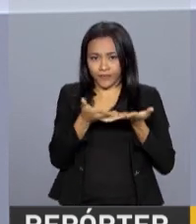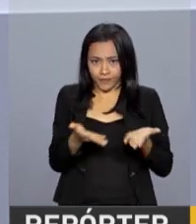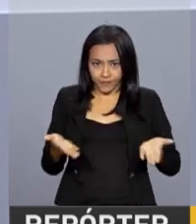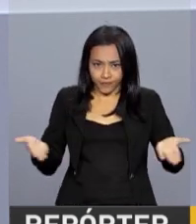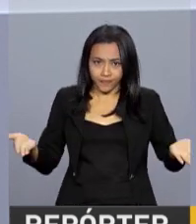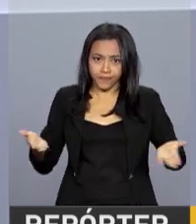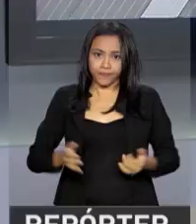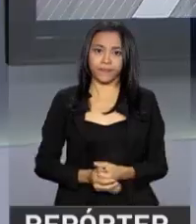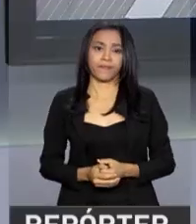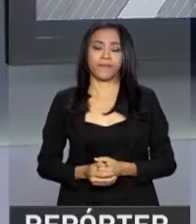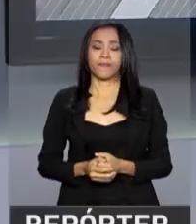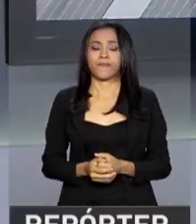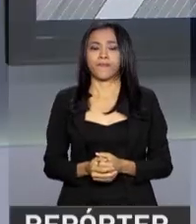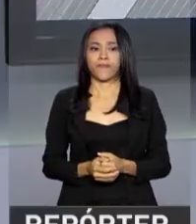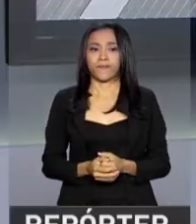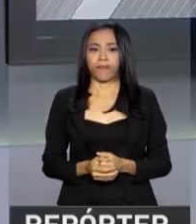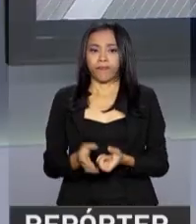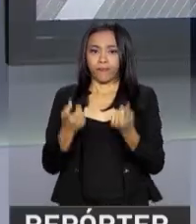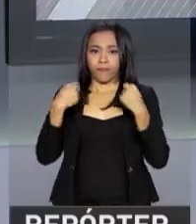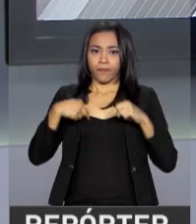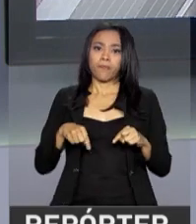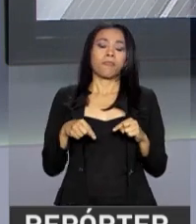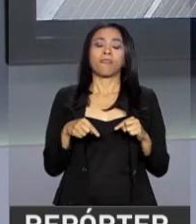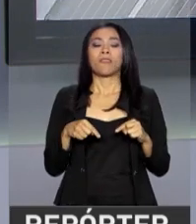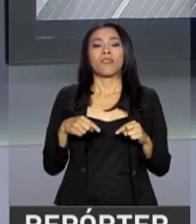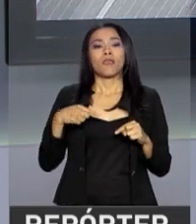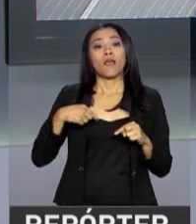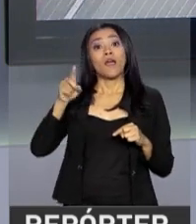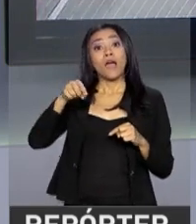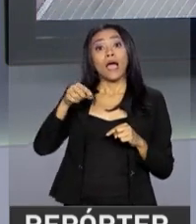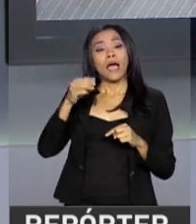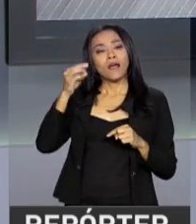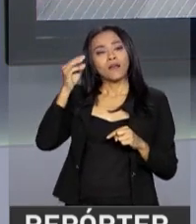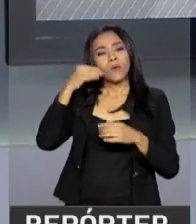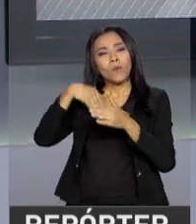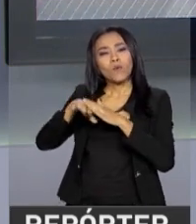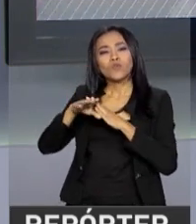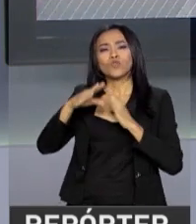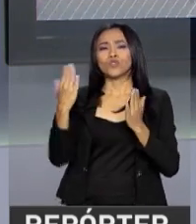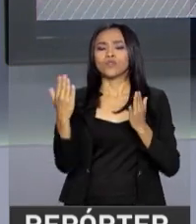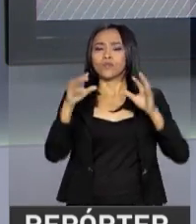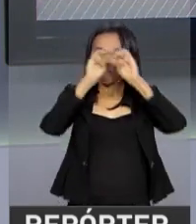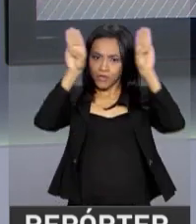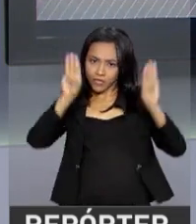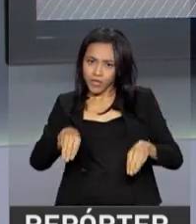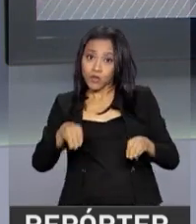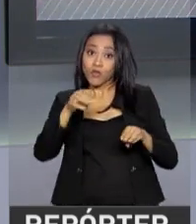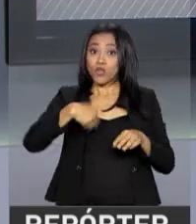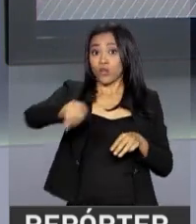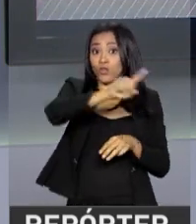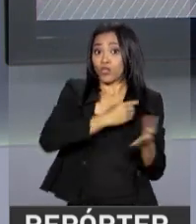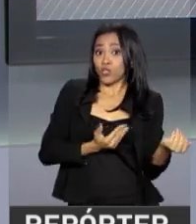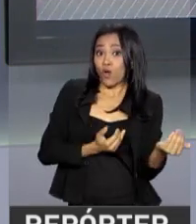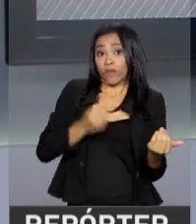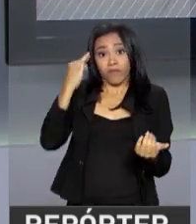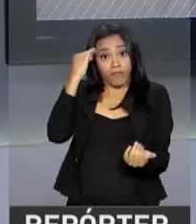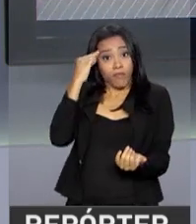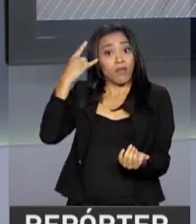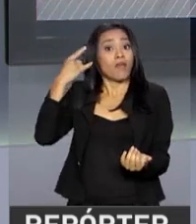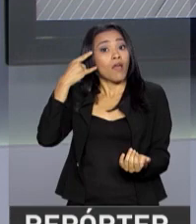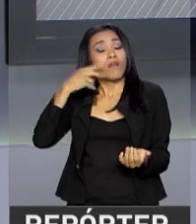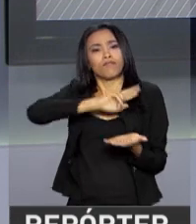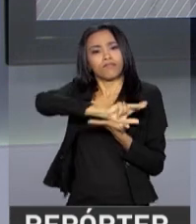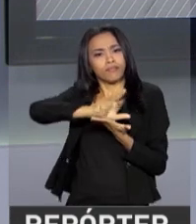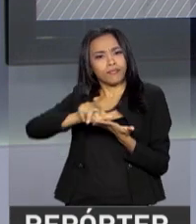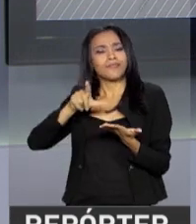para inscrição enquanto preservam a memória do país jovens com deficiência intelectual e múltipla abrem um